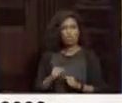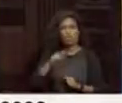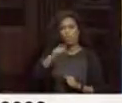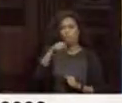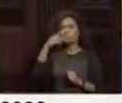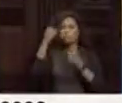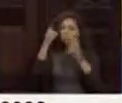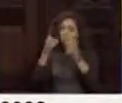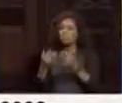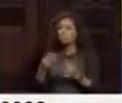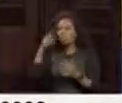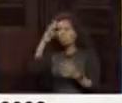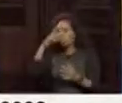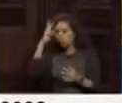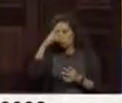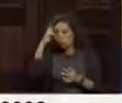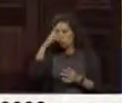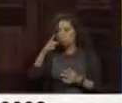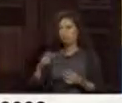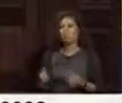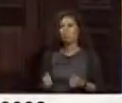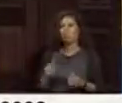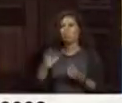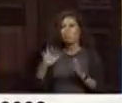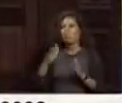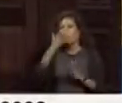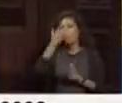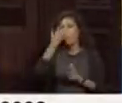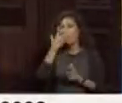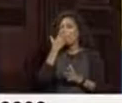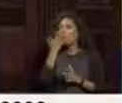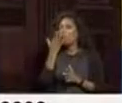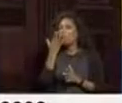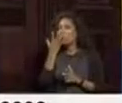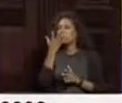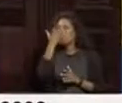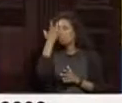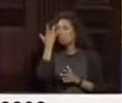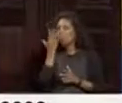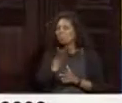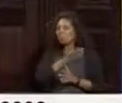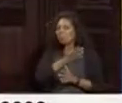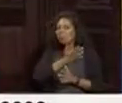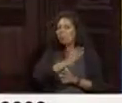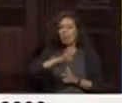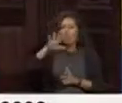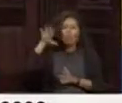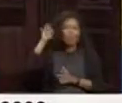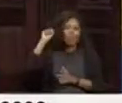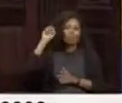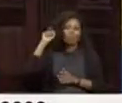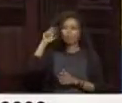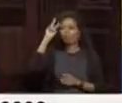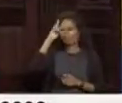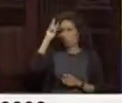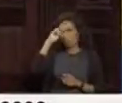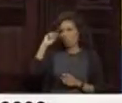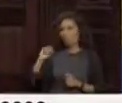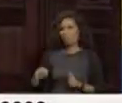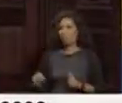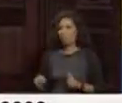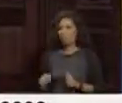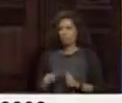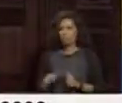Infelizmente, a história, parece que pessoas se incomodam de ouvir a história. Então, ele dizia: eu não tenho a menor preocupação com